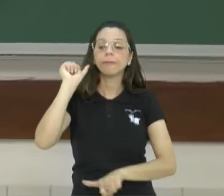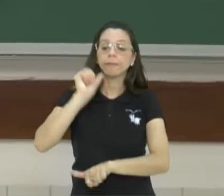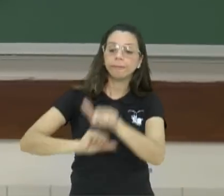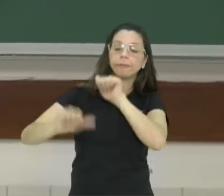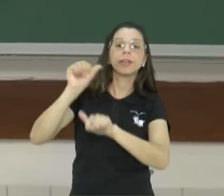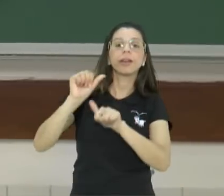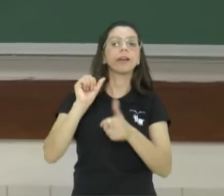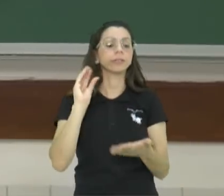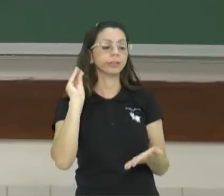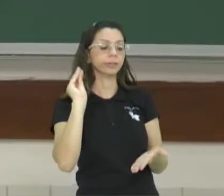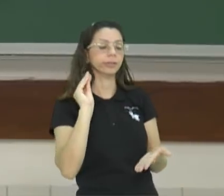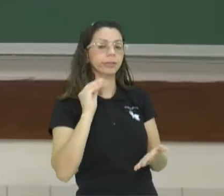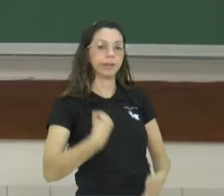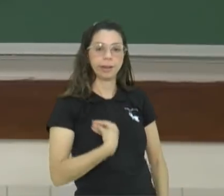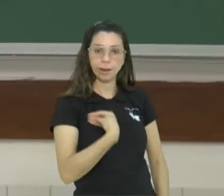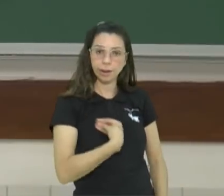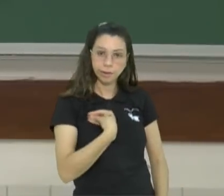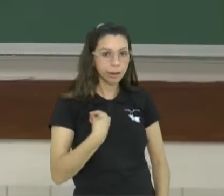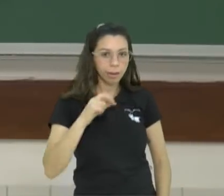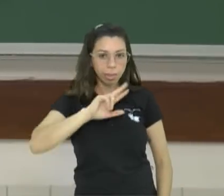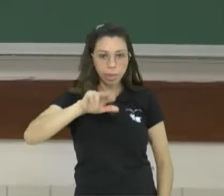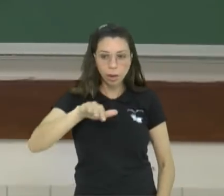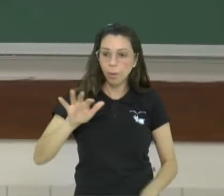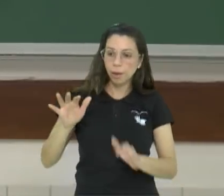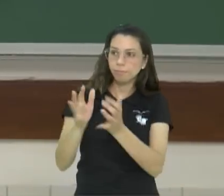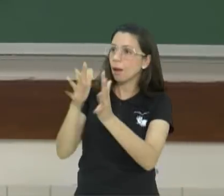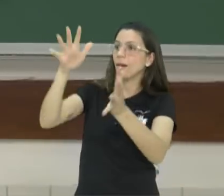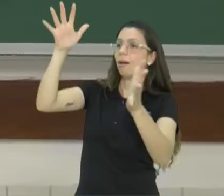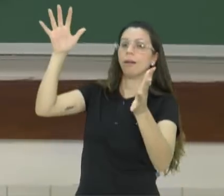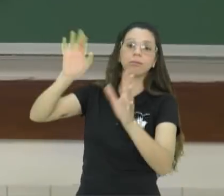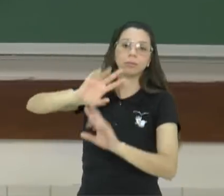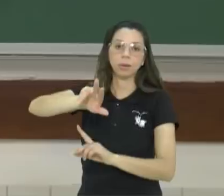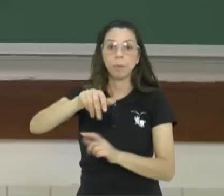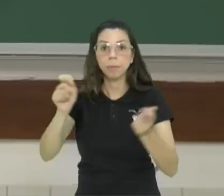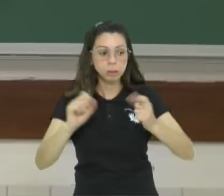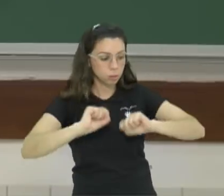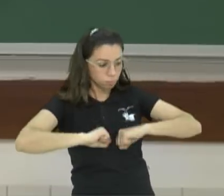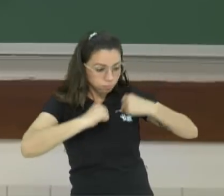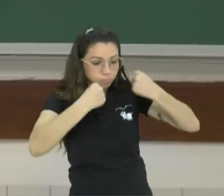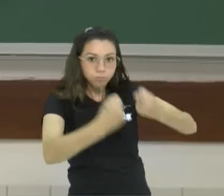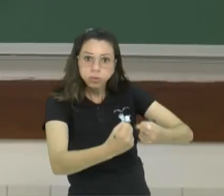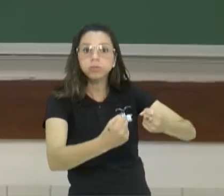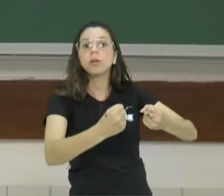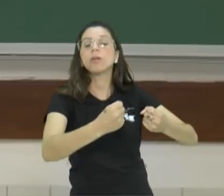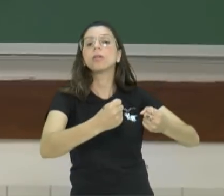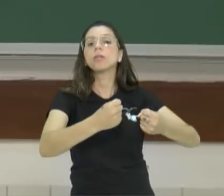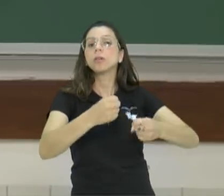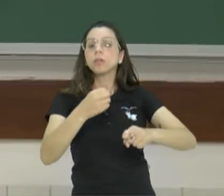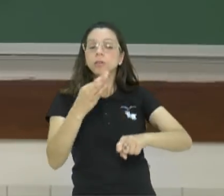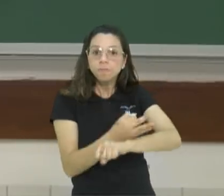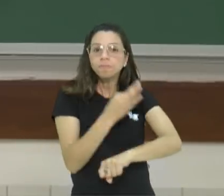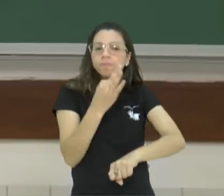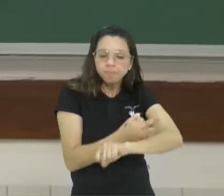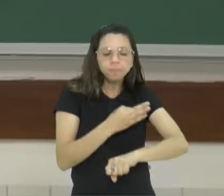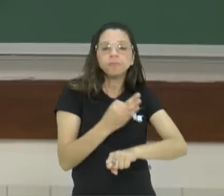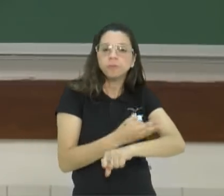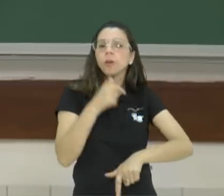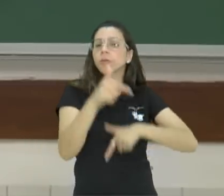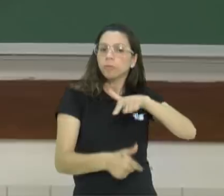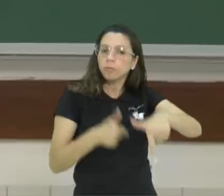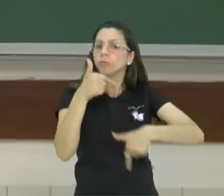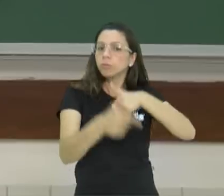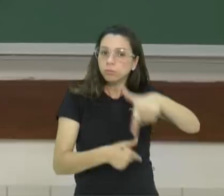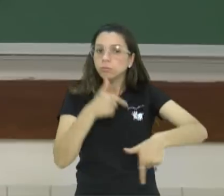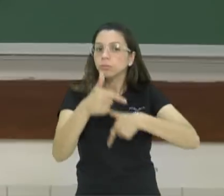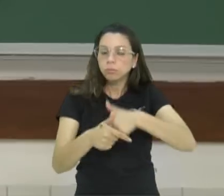passe de mágica? A gente precisa agir, precisa suar, precisa ter determinação e precisa trabalhar bastante para realizar